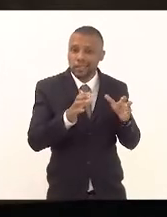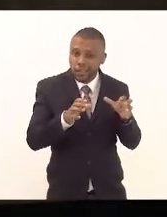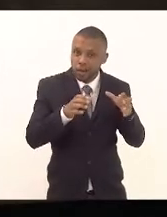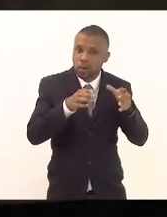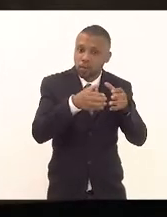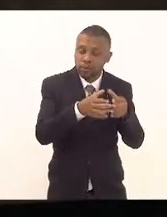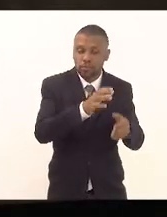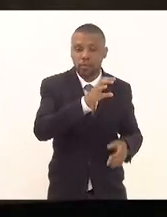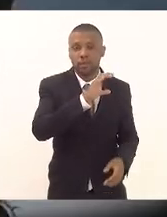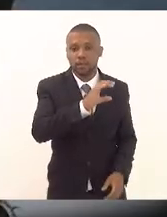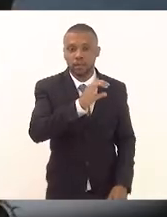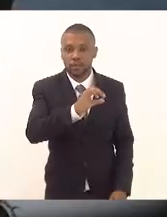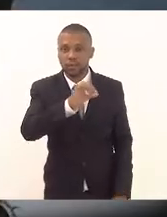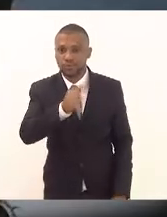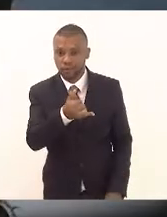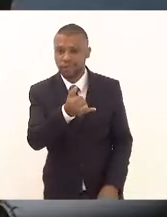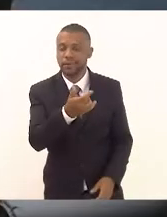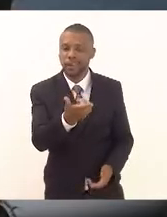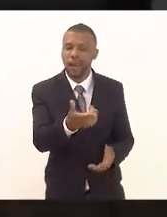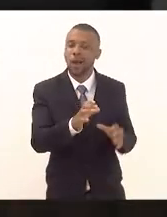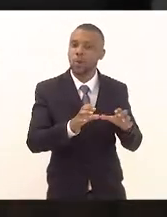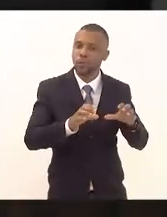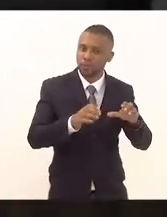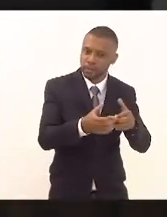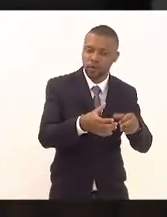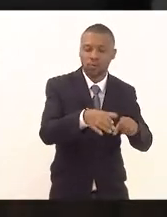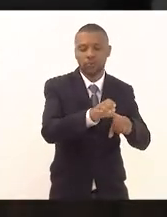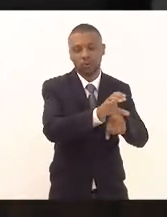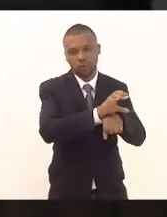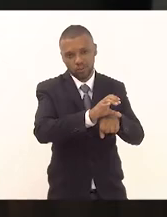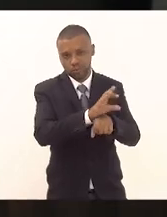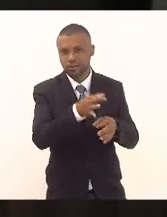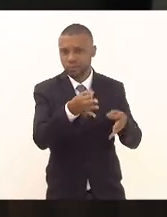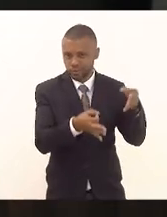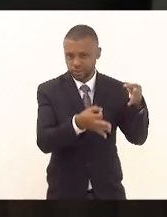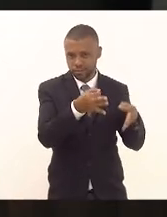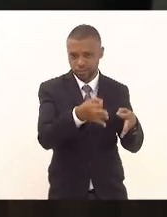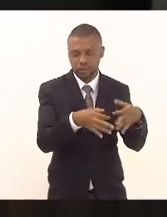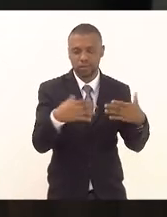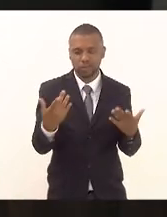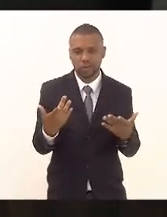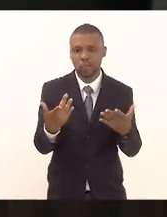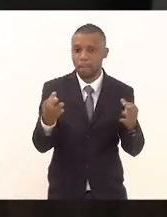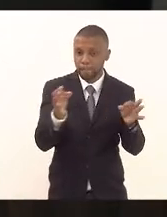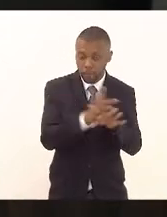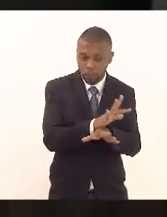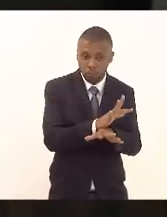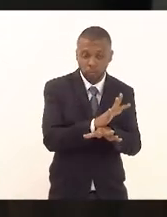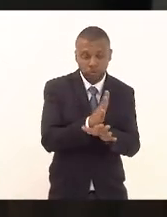e Justiça. Com os pareceres emitidos em discussão.